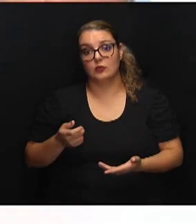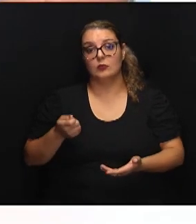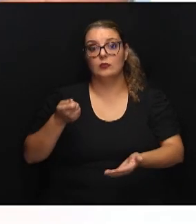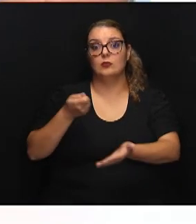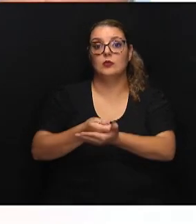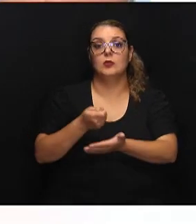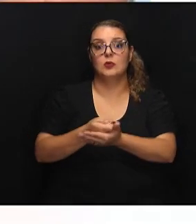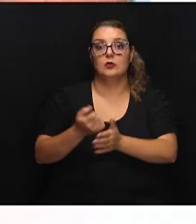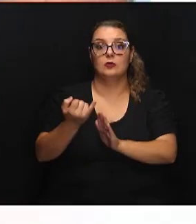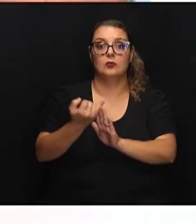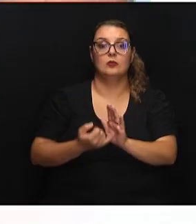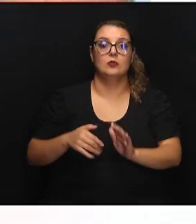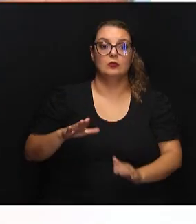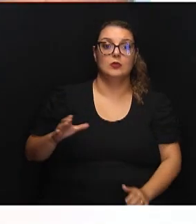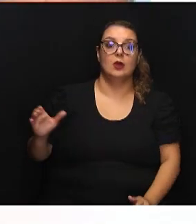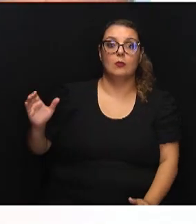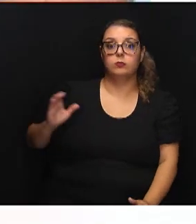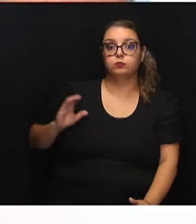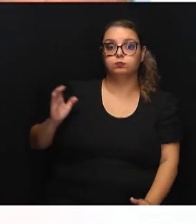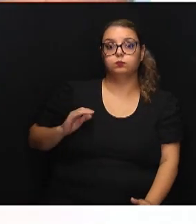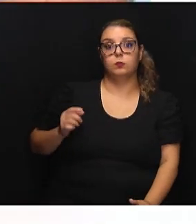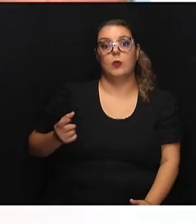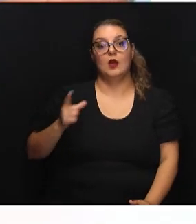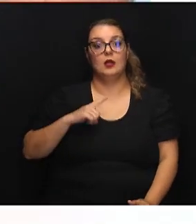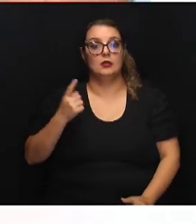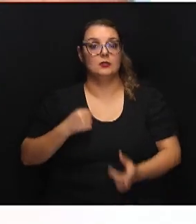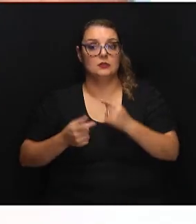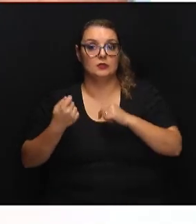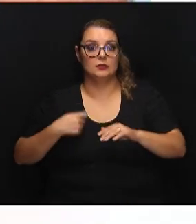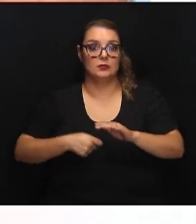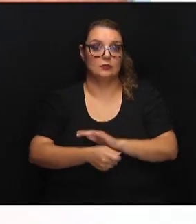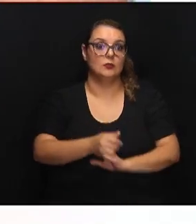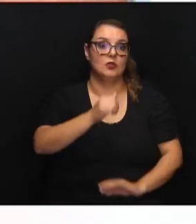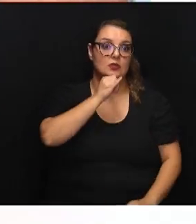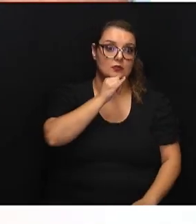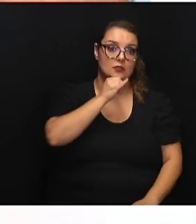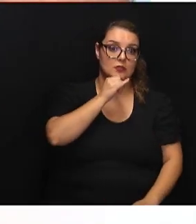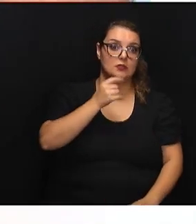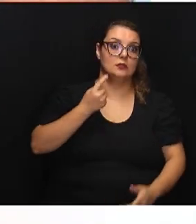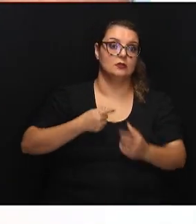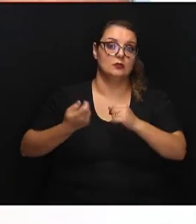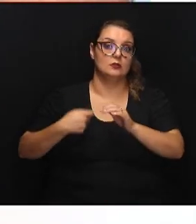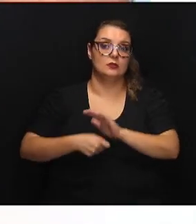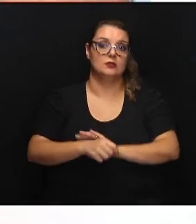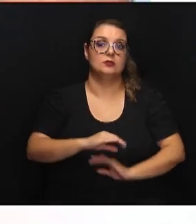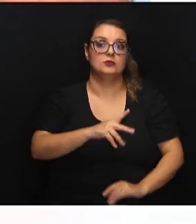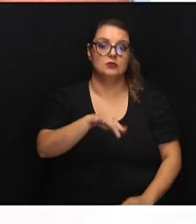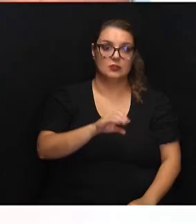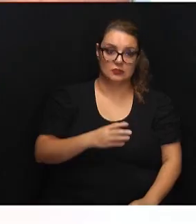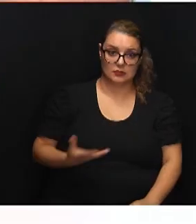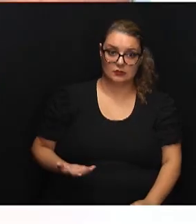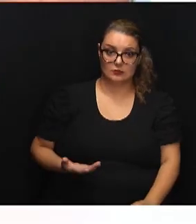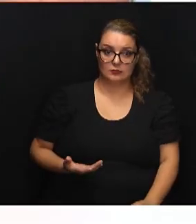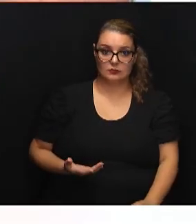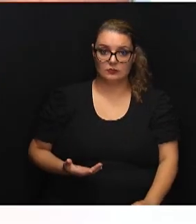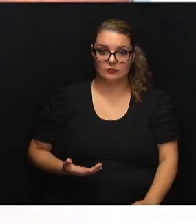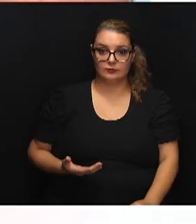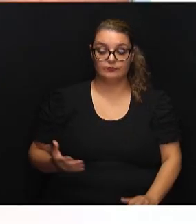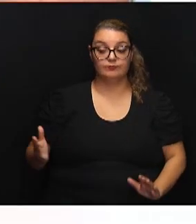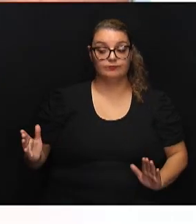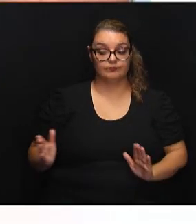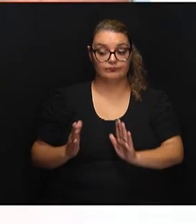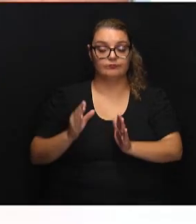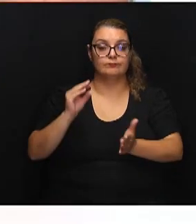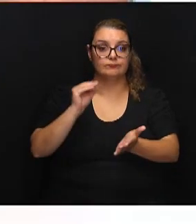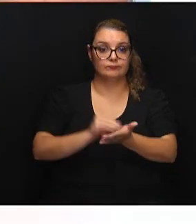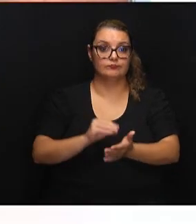das pessoas mais ricas, das pessoas que têm investimento, por exemplo, pessoas que têm investimento no mercado de ações. Então, perante essa